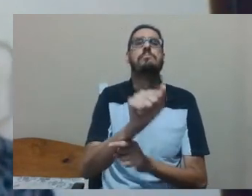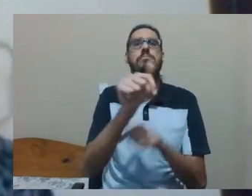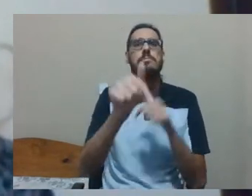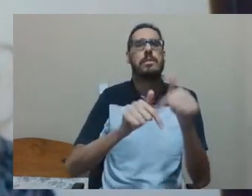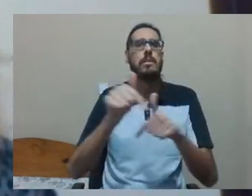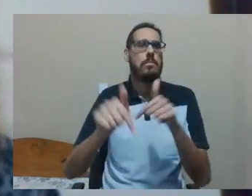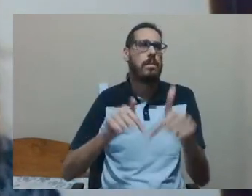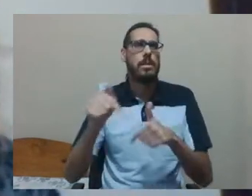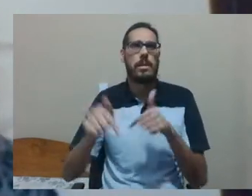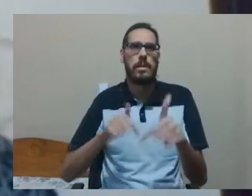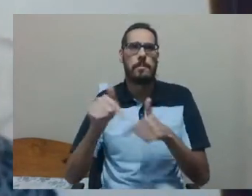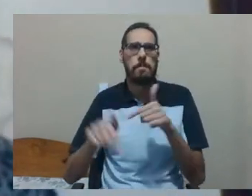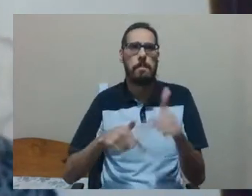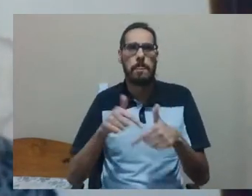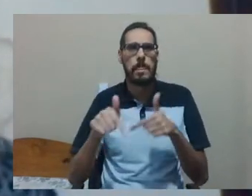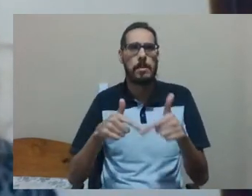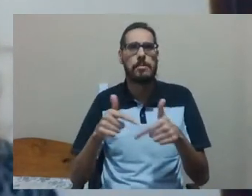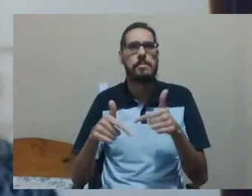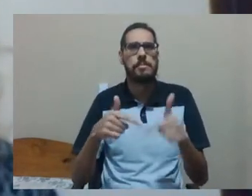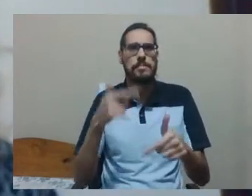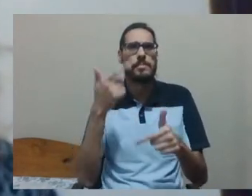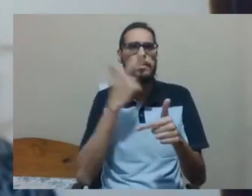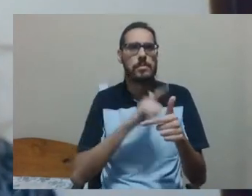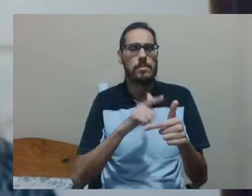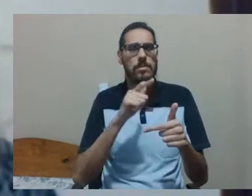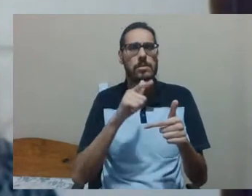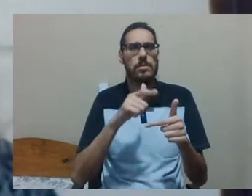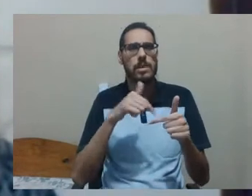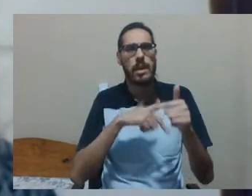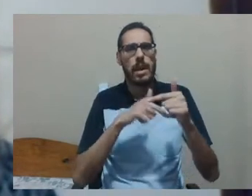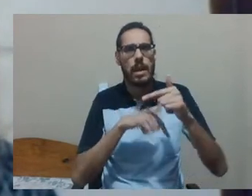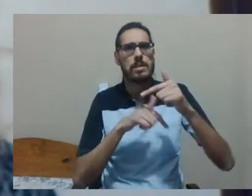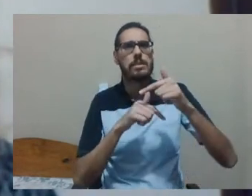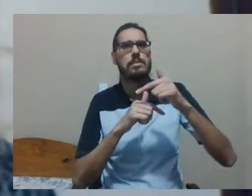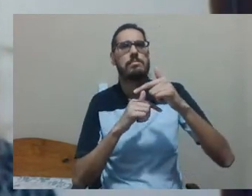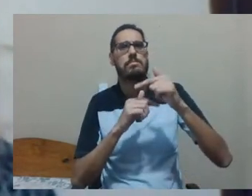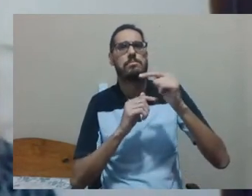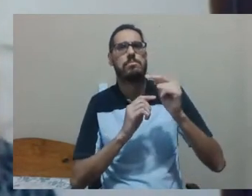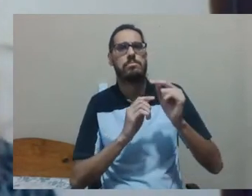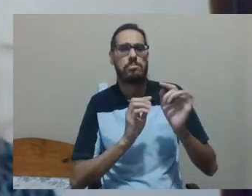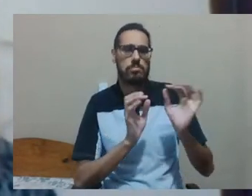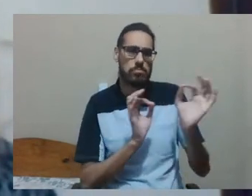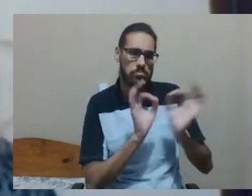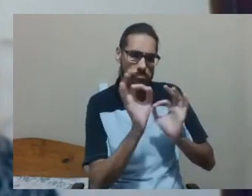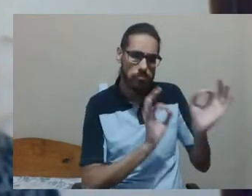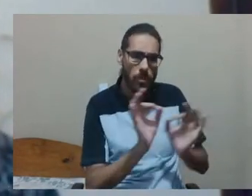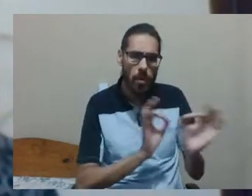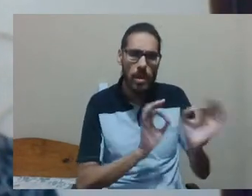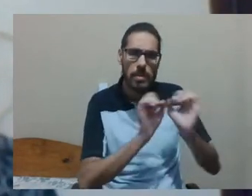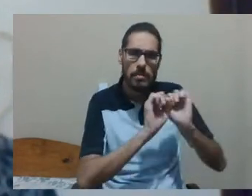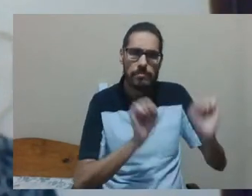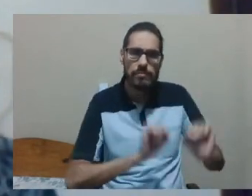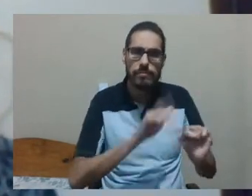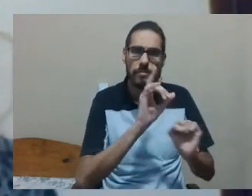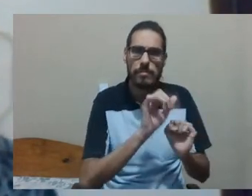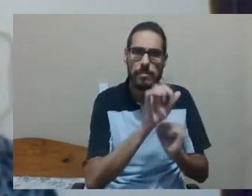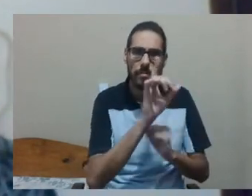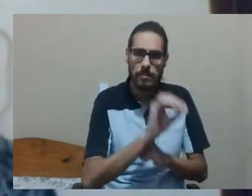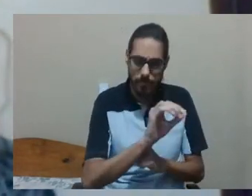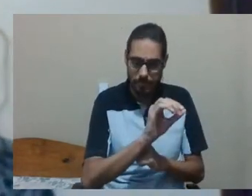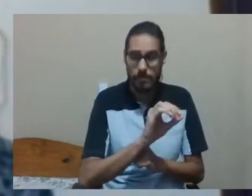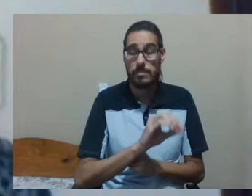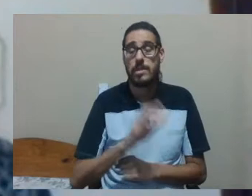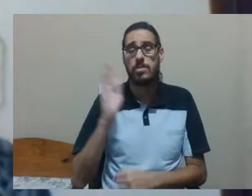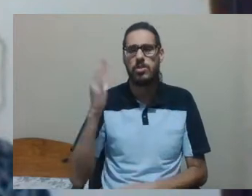aí no abastecimento dessa infraestrutura de dados. Tá? Então, a gente já teve aí, ao longo do